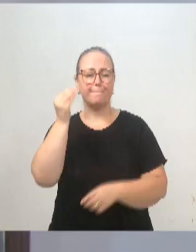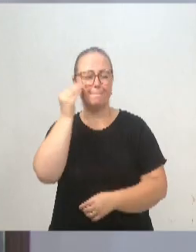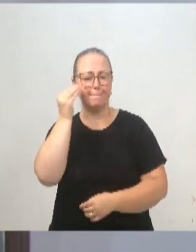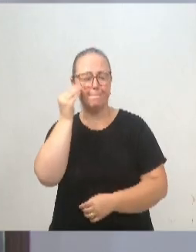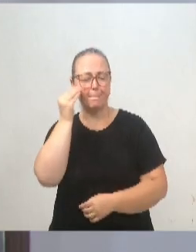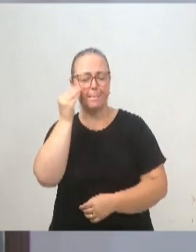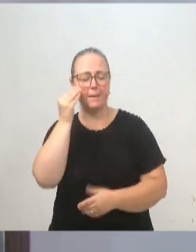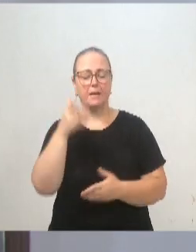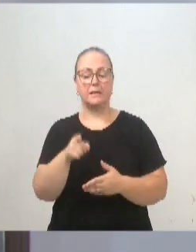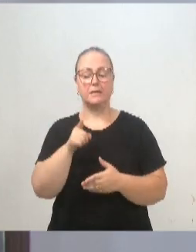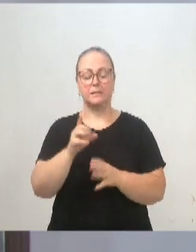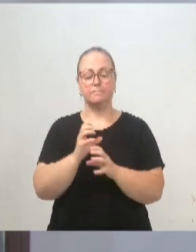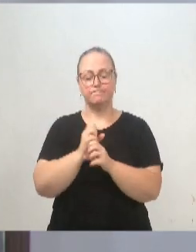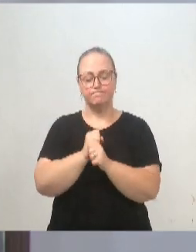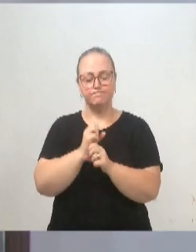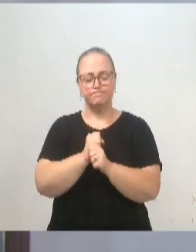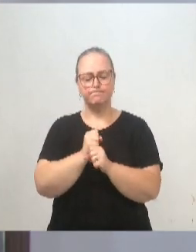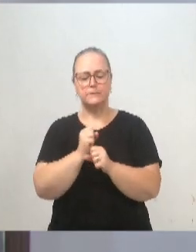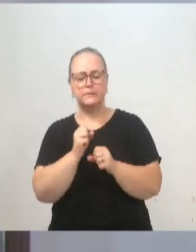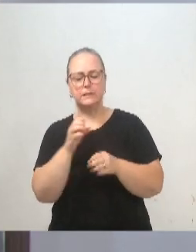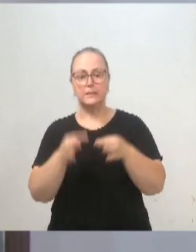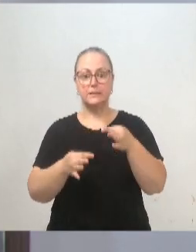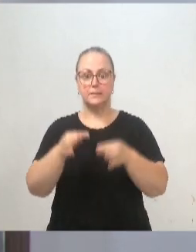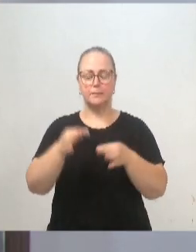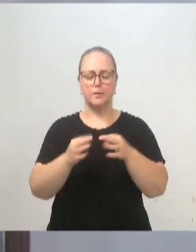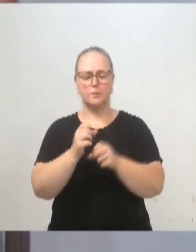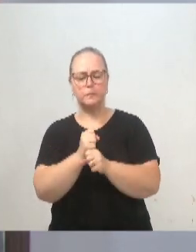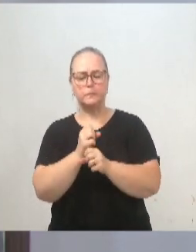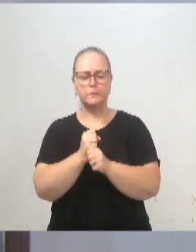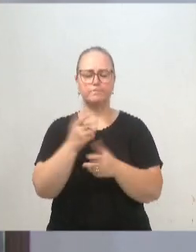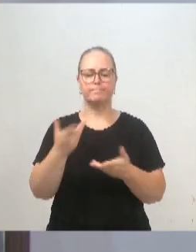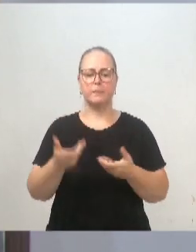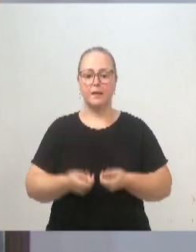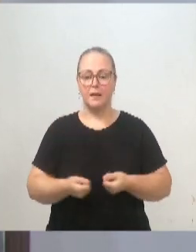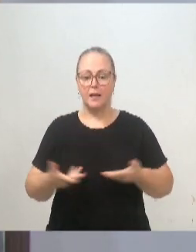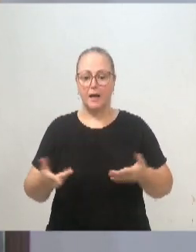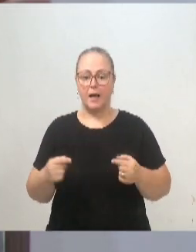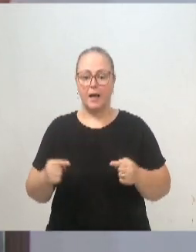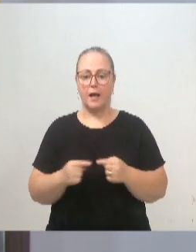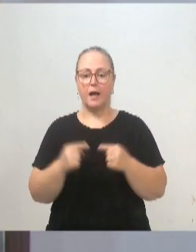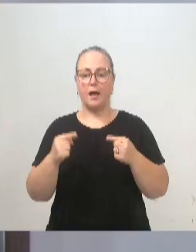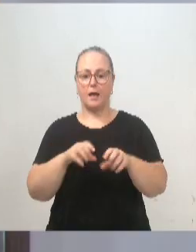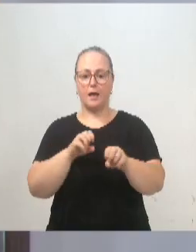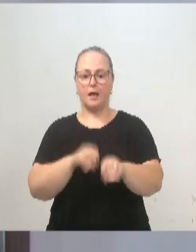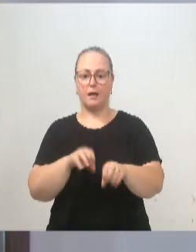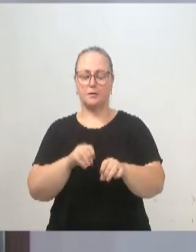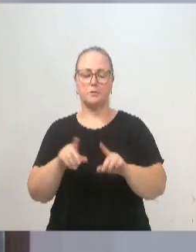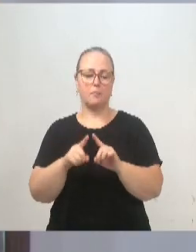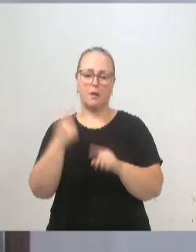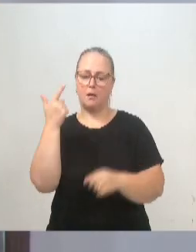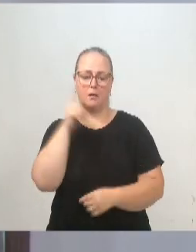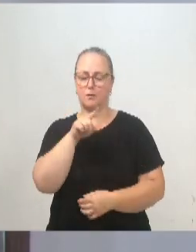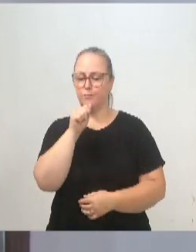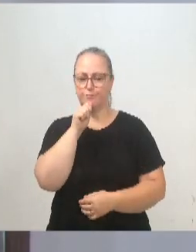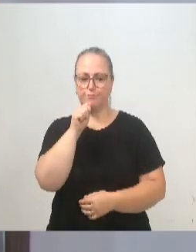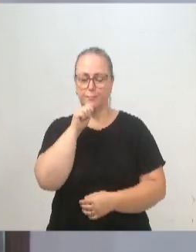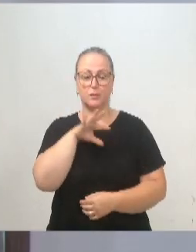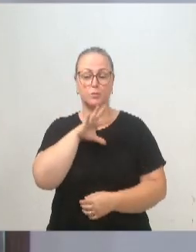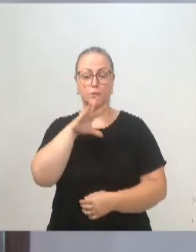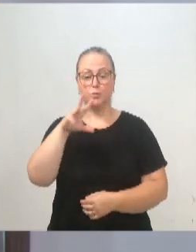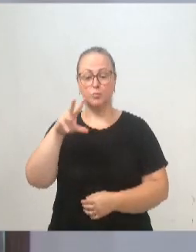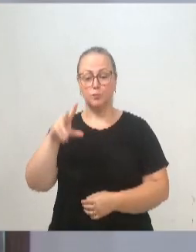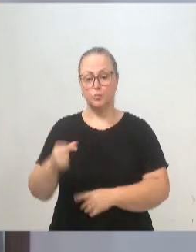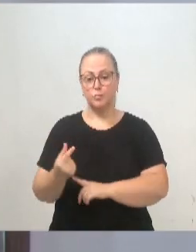de Contas entendesse que é uma despesa típica da educação e não tivemos êxito, então todo esse recurso